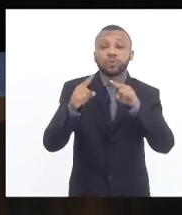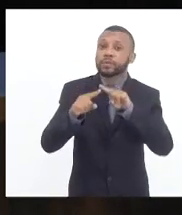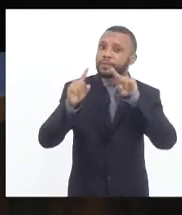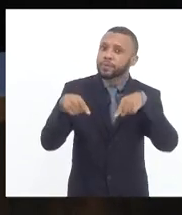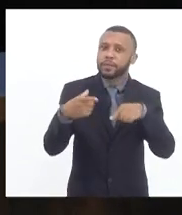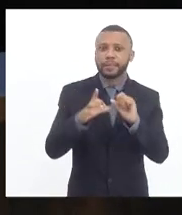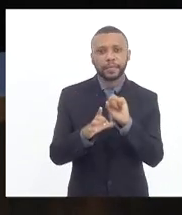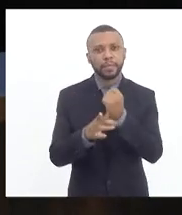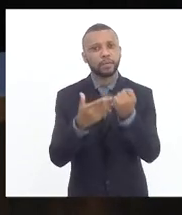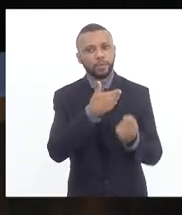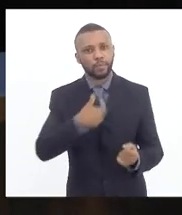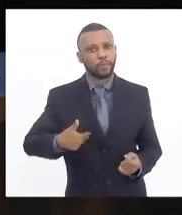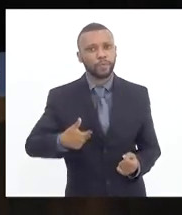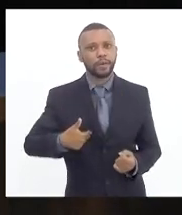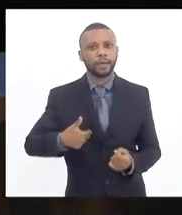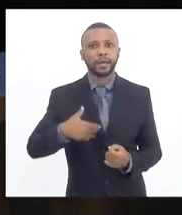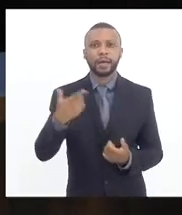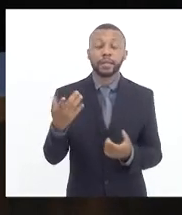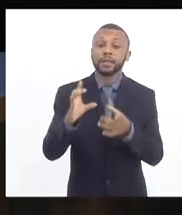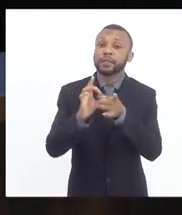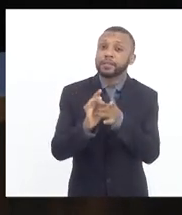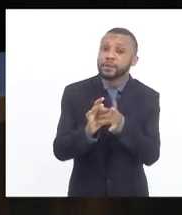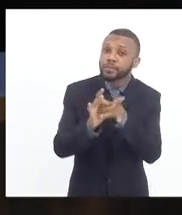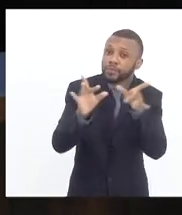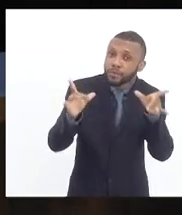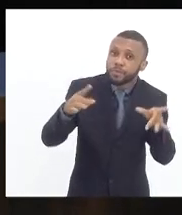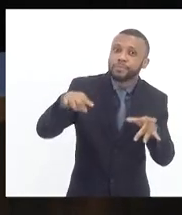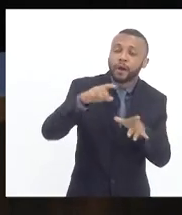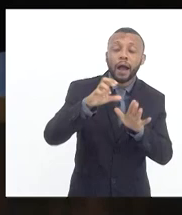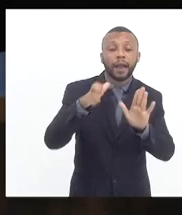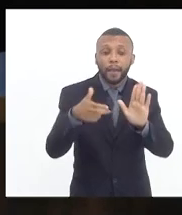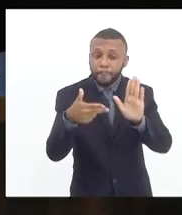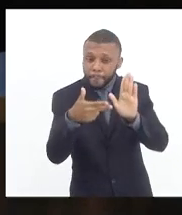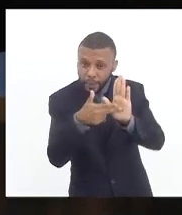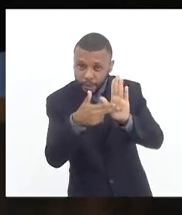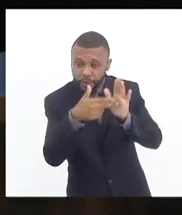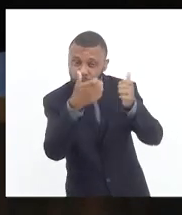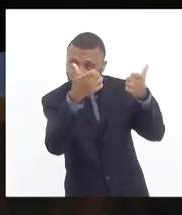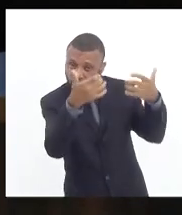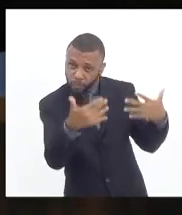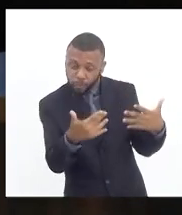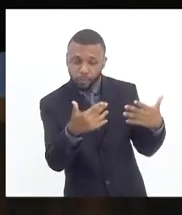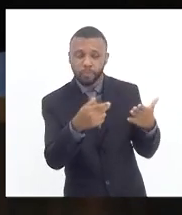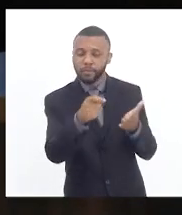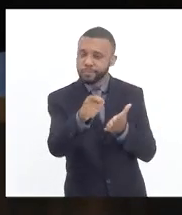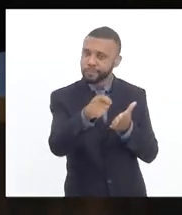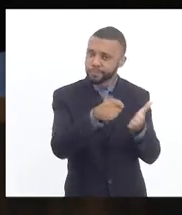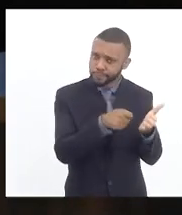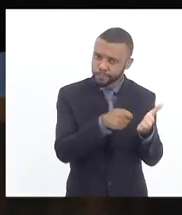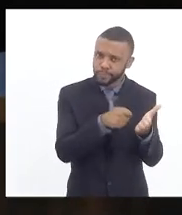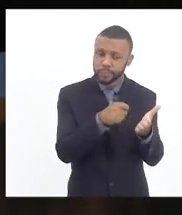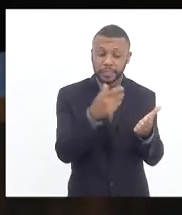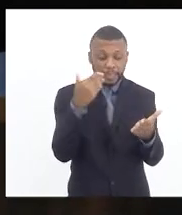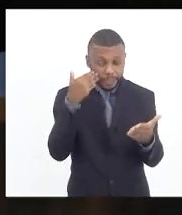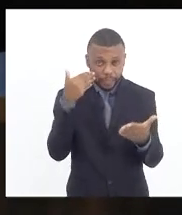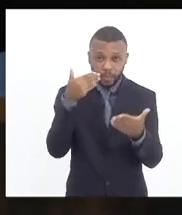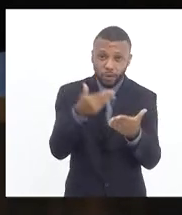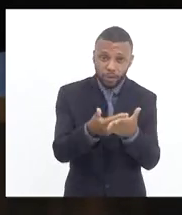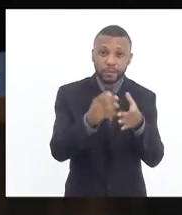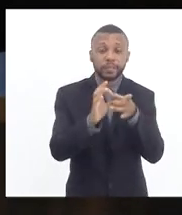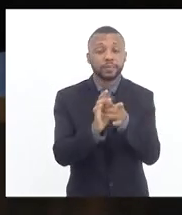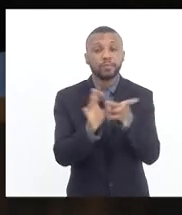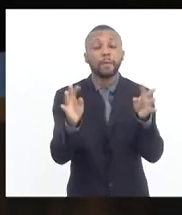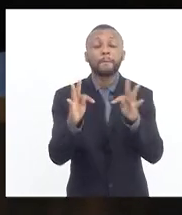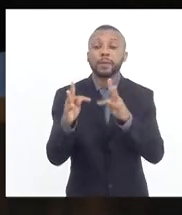Pública ele deixou disponível à medida que as emendas foram porque as mensagens foram protocoladas ele imediatamente deixou